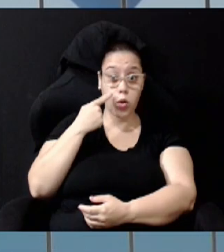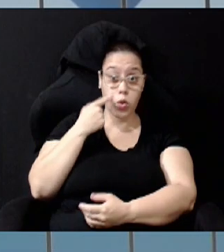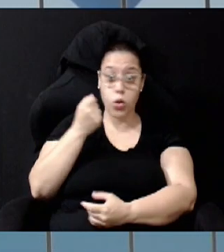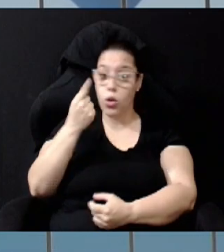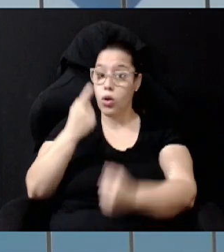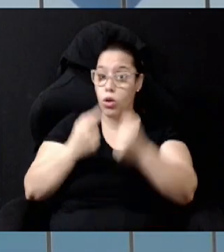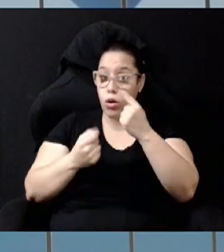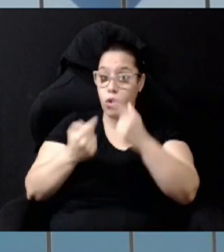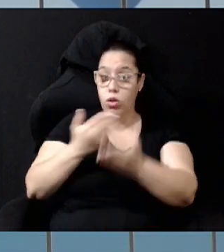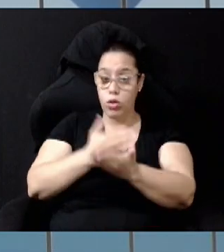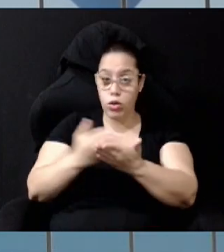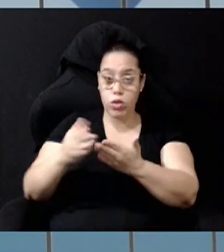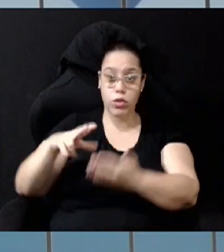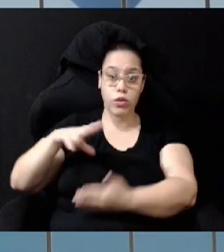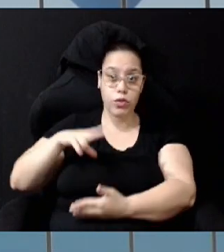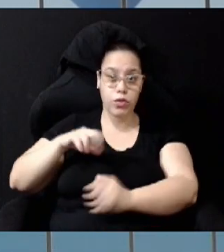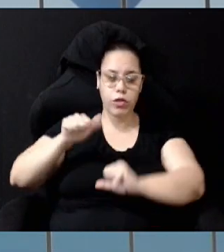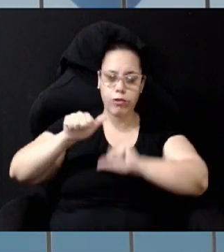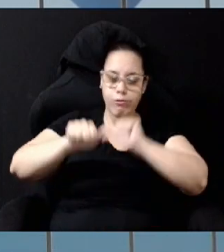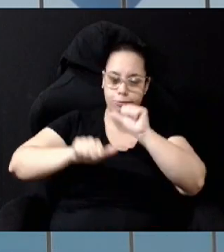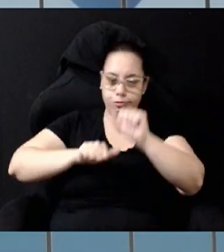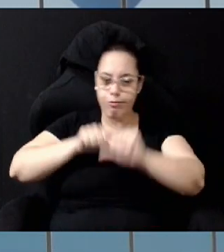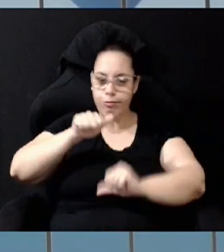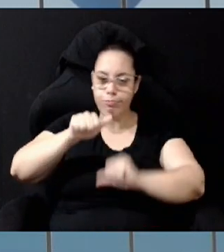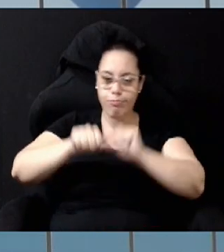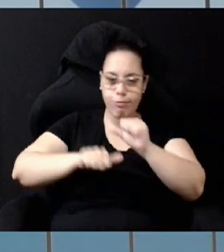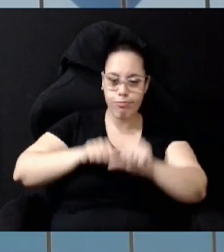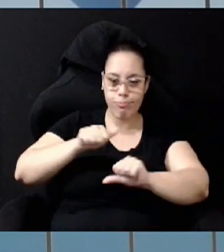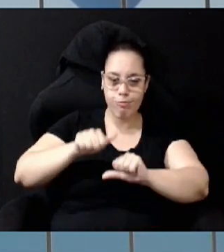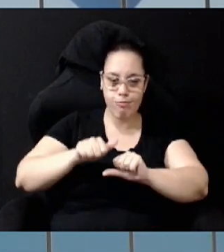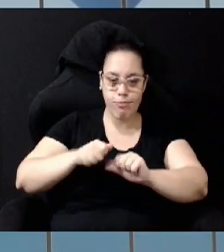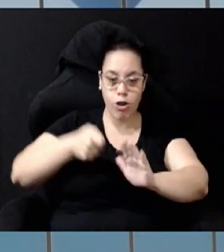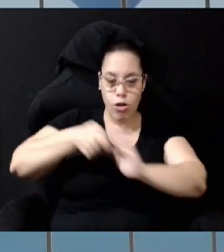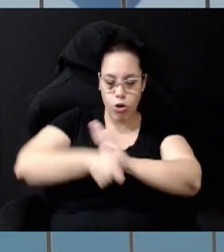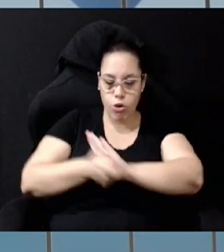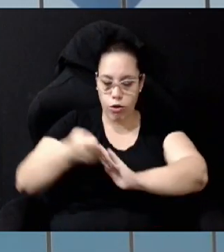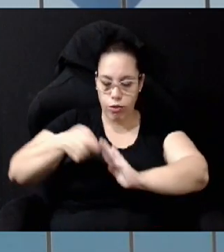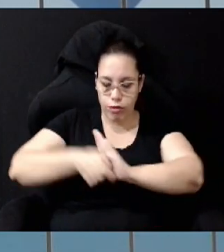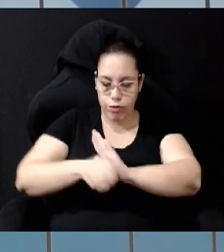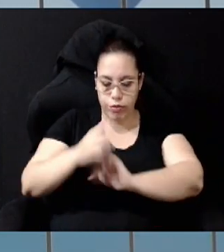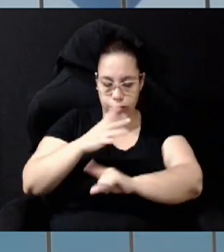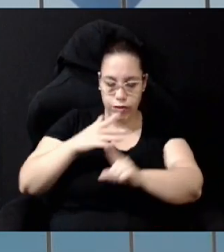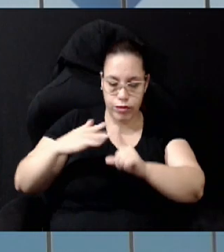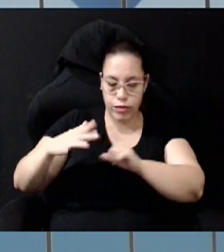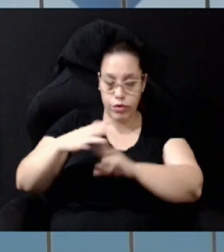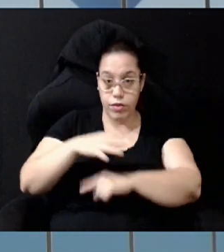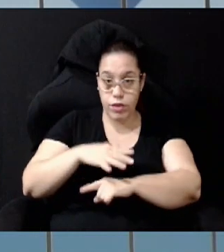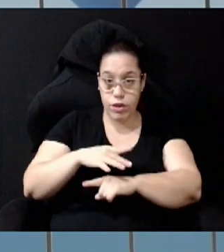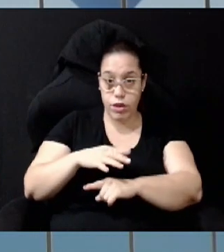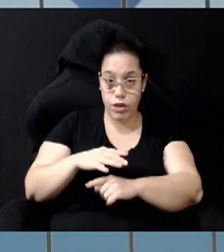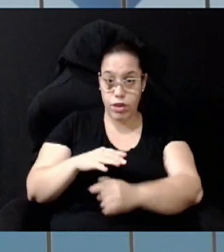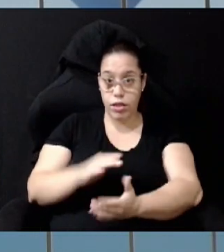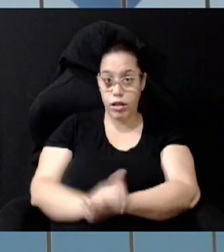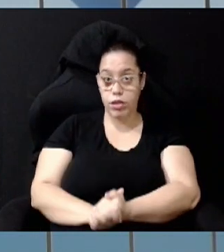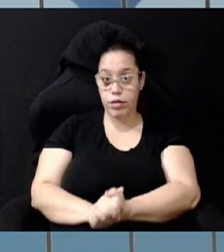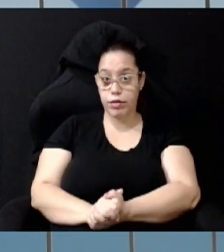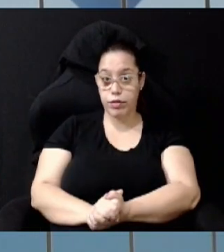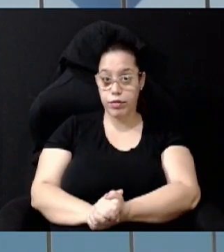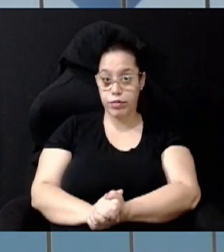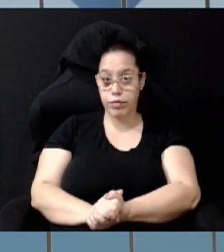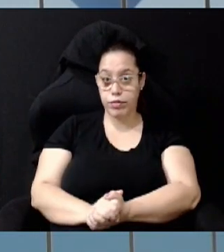privada mudar o mindset de que investimento em meio ambiente não é custo, mas sim investimento. E eu acho